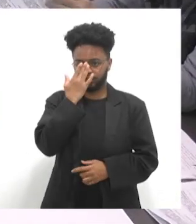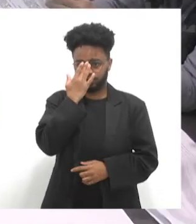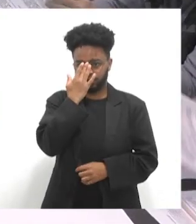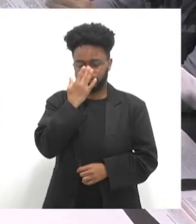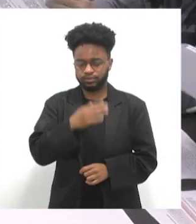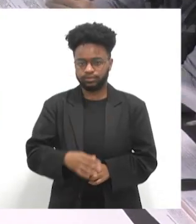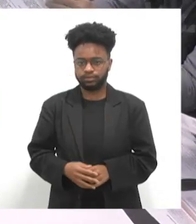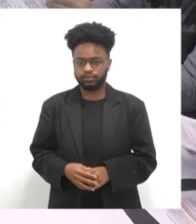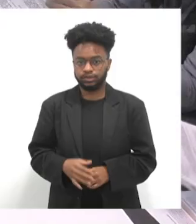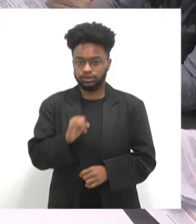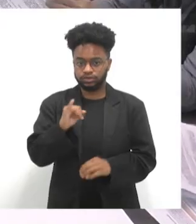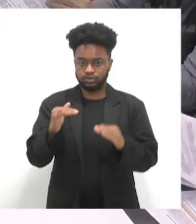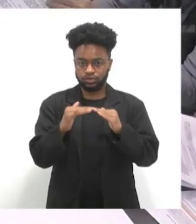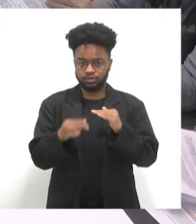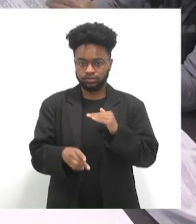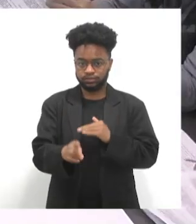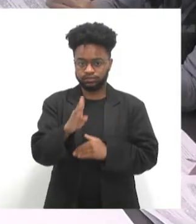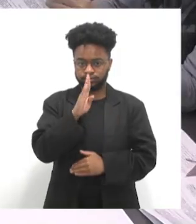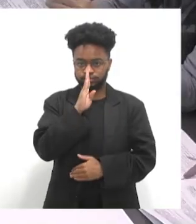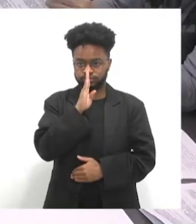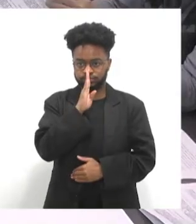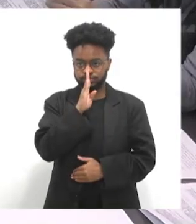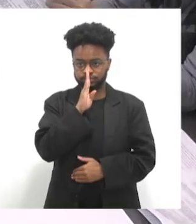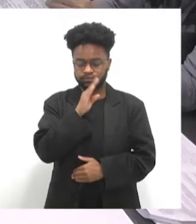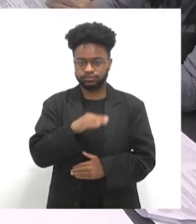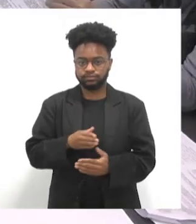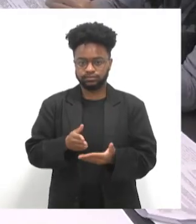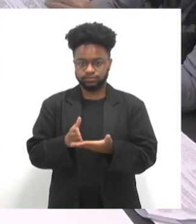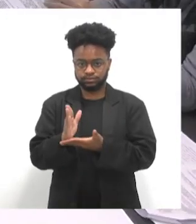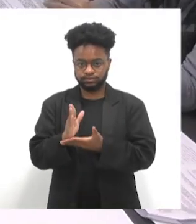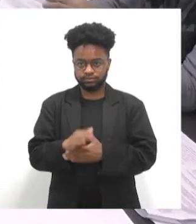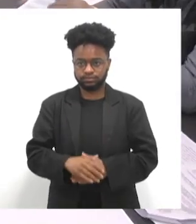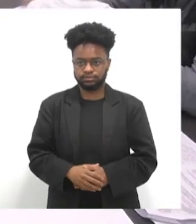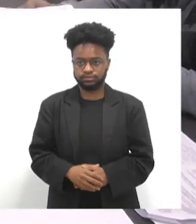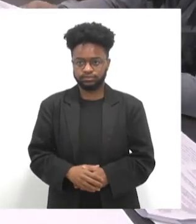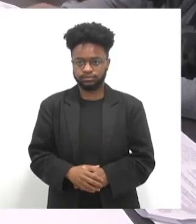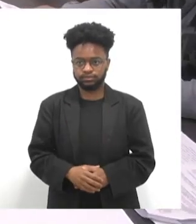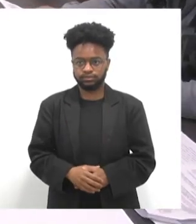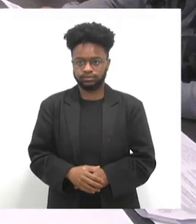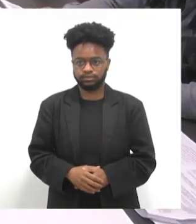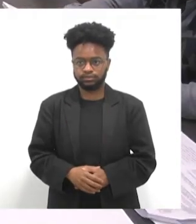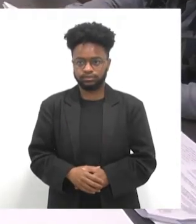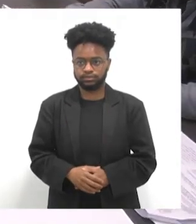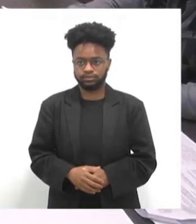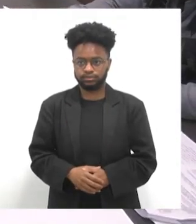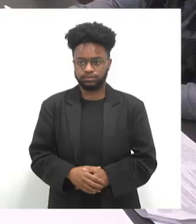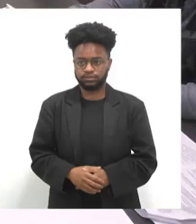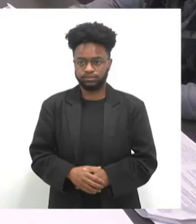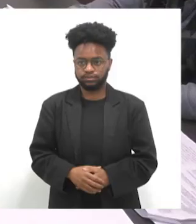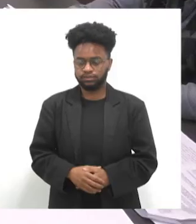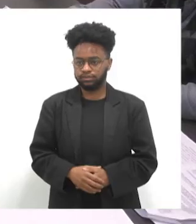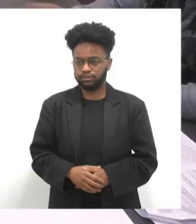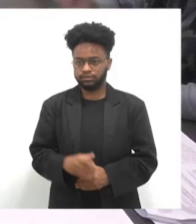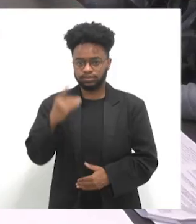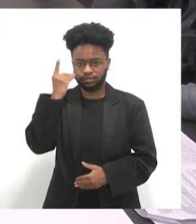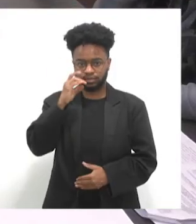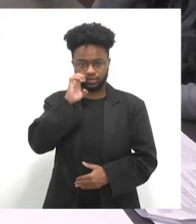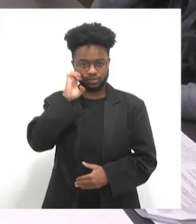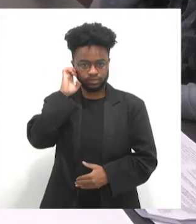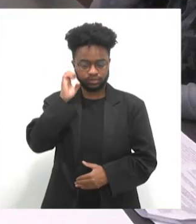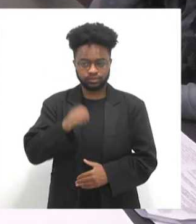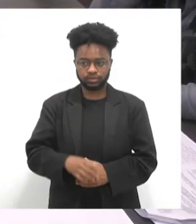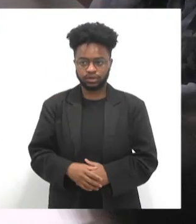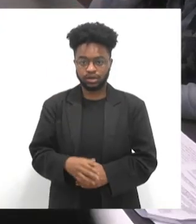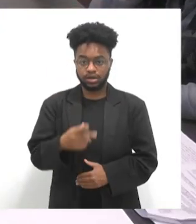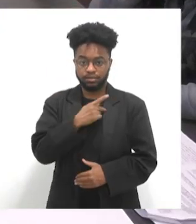Presidente, eu queria... Senhores que aprovam votação em bloco, permaneçam como estão, aprovado. Deputada Élica. Presidente,